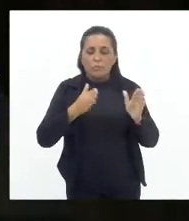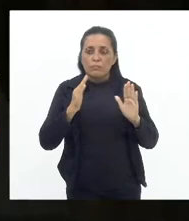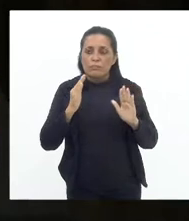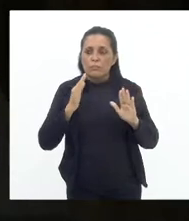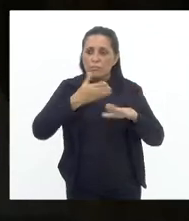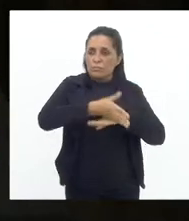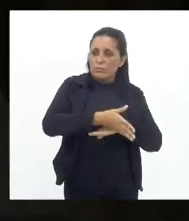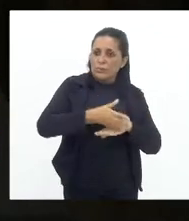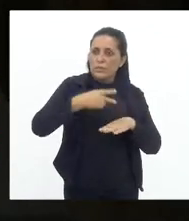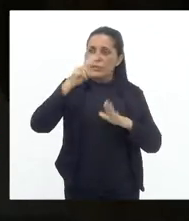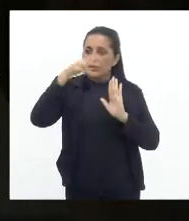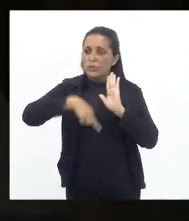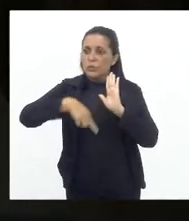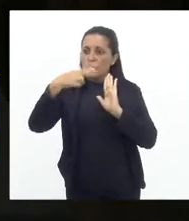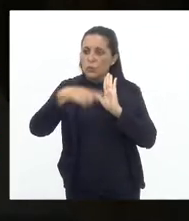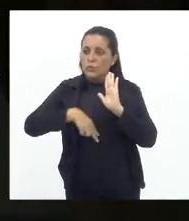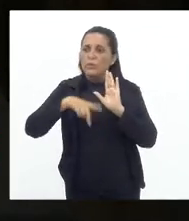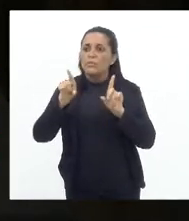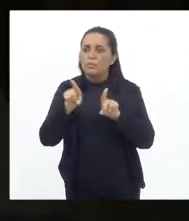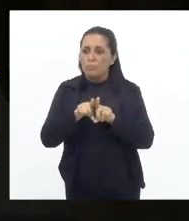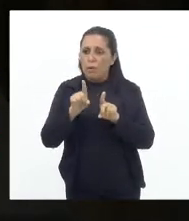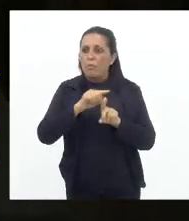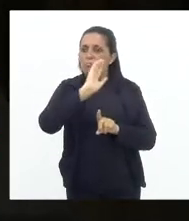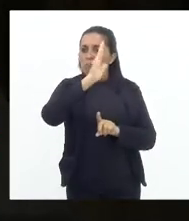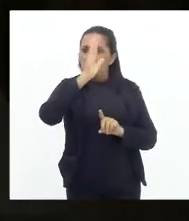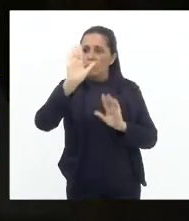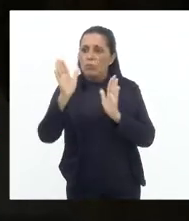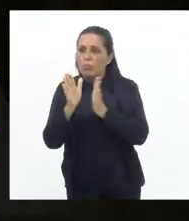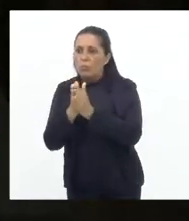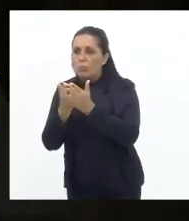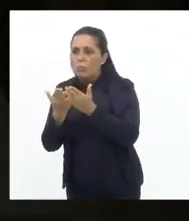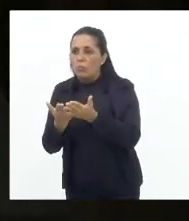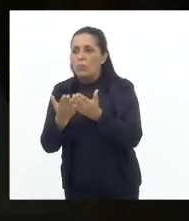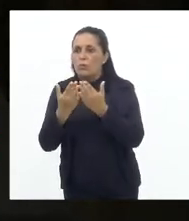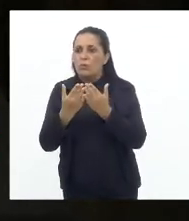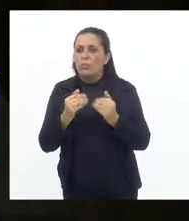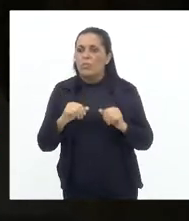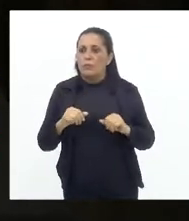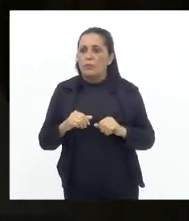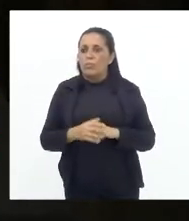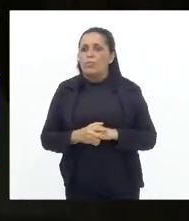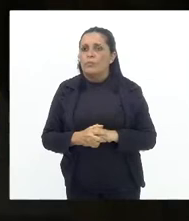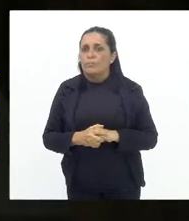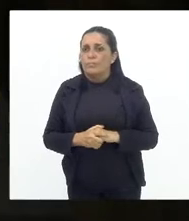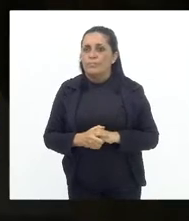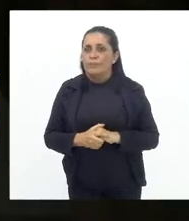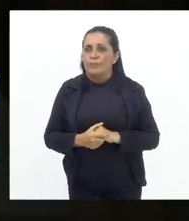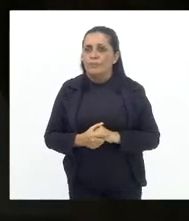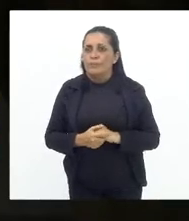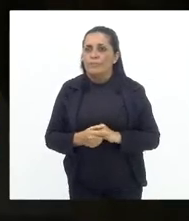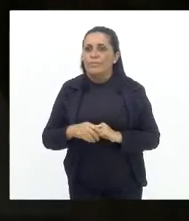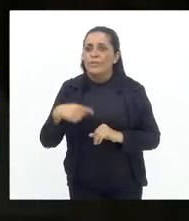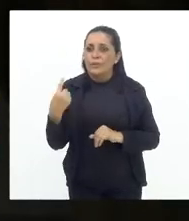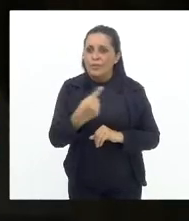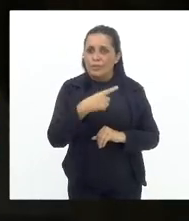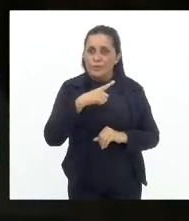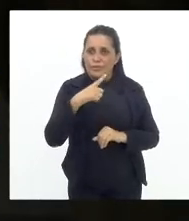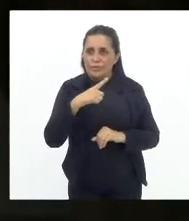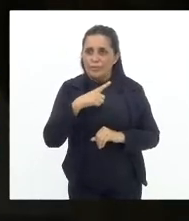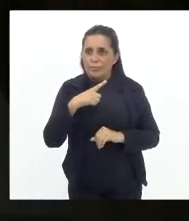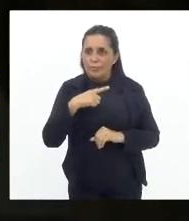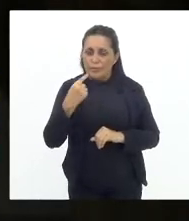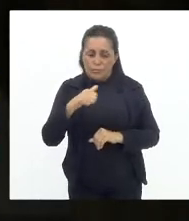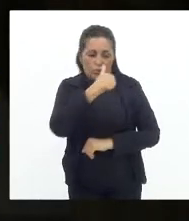através do sistema de bibliotecas no sistema socioeducativo que é muito importante a gente tem aqui no estado do Rio de Janeiro